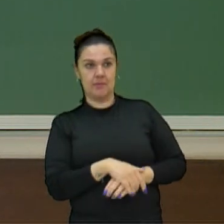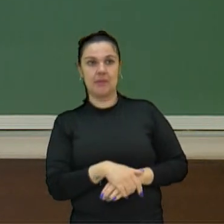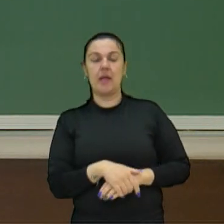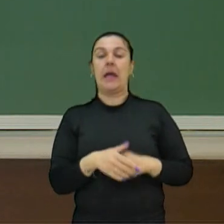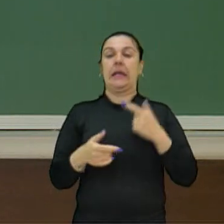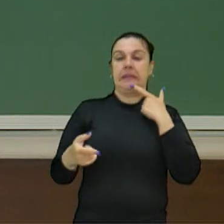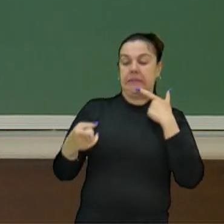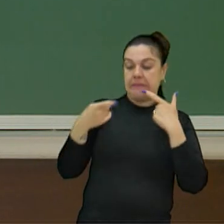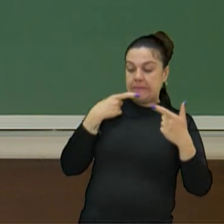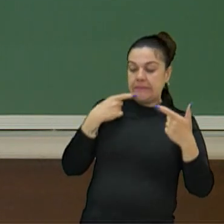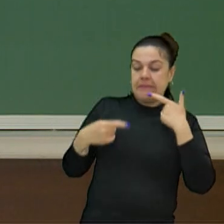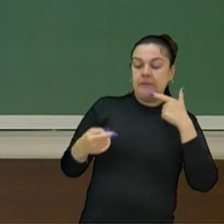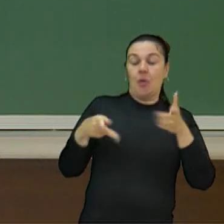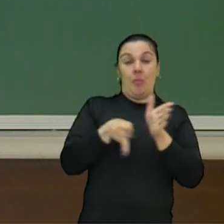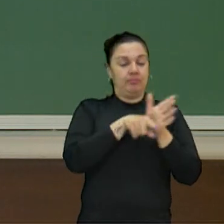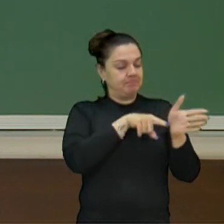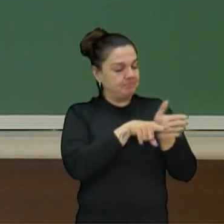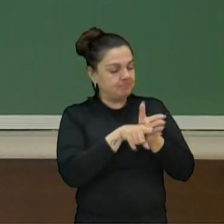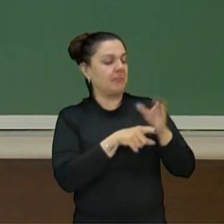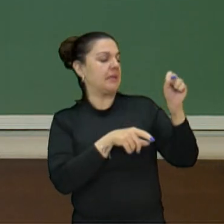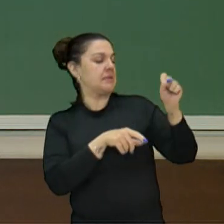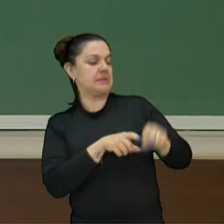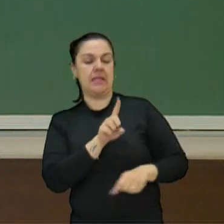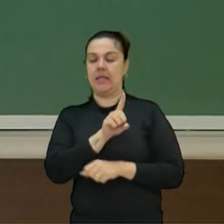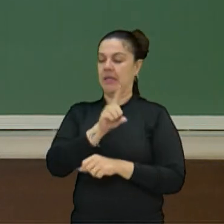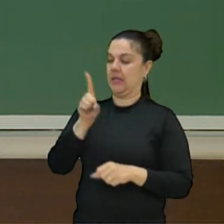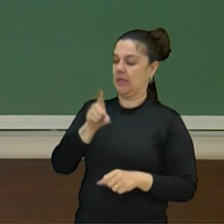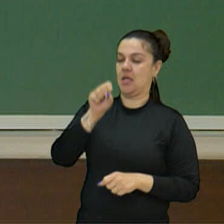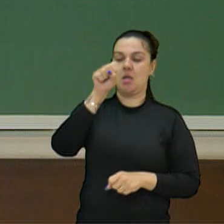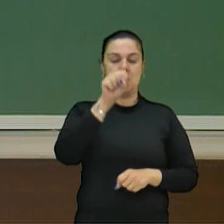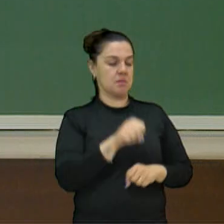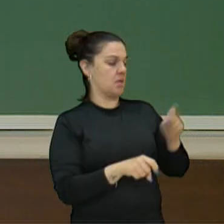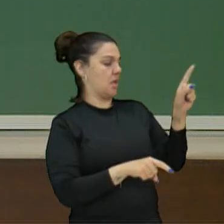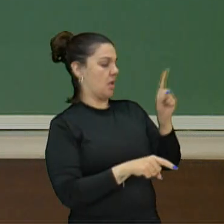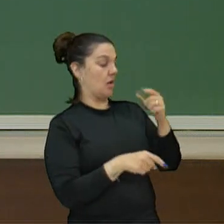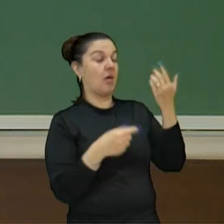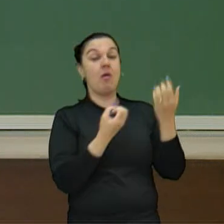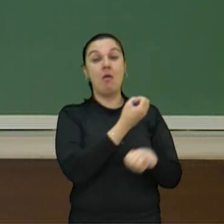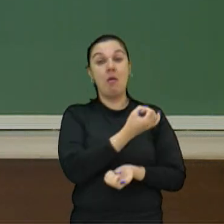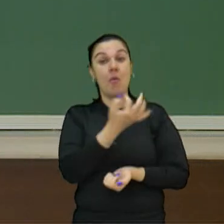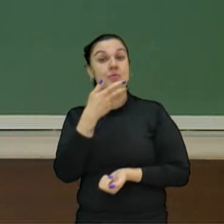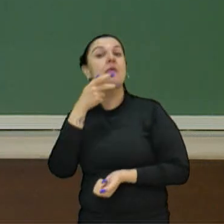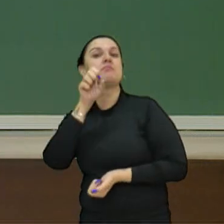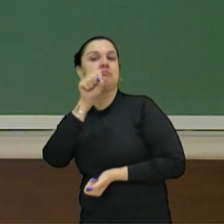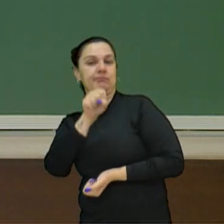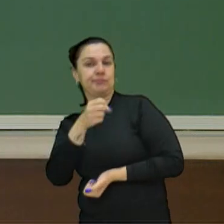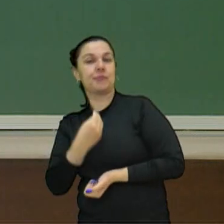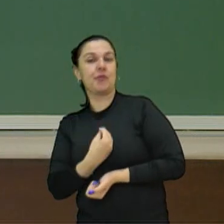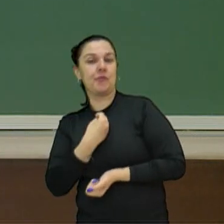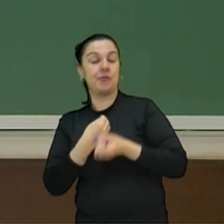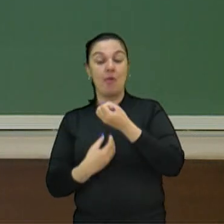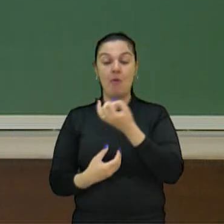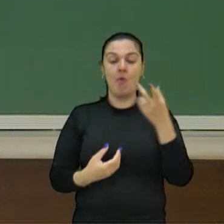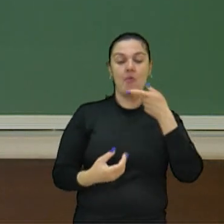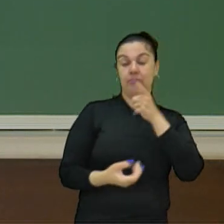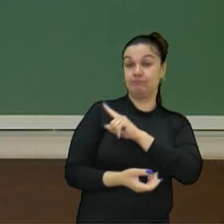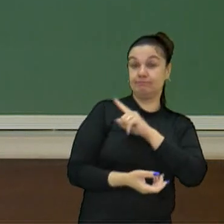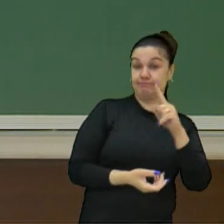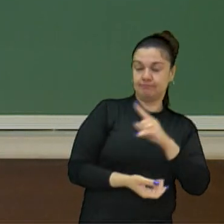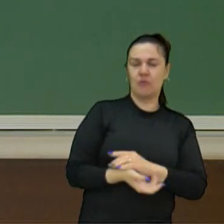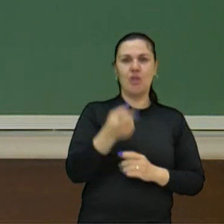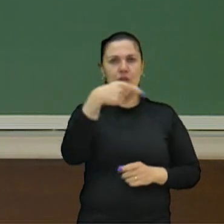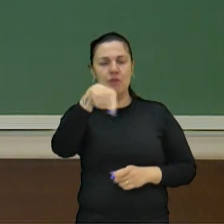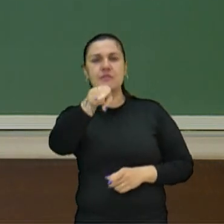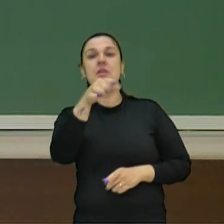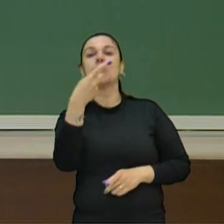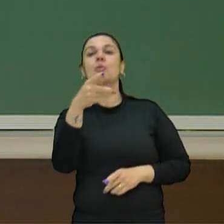tem um debate muito grande na comunidade científica. Alguns cientistas dizem que ele é um ser vivo, outros cientistas dizem que ele não é um ser vivo. Você